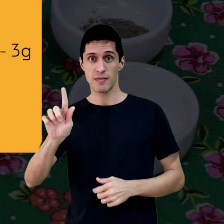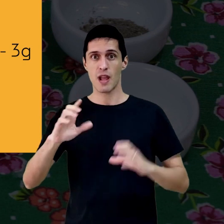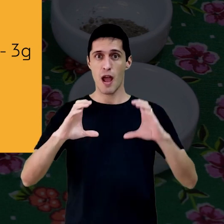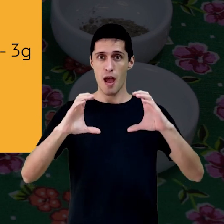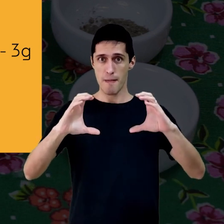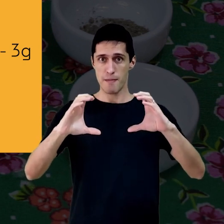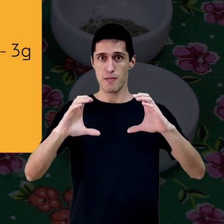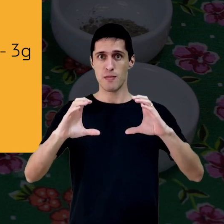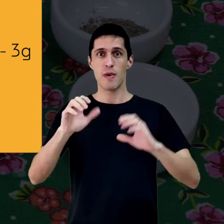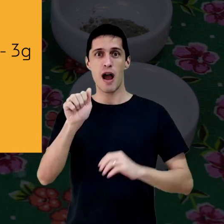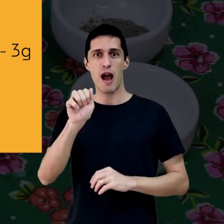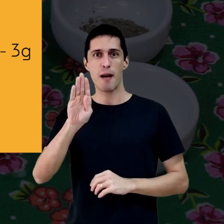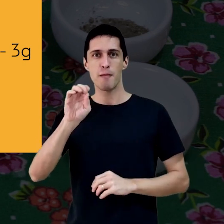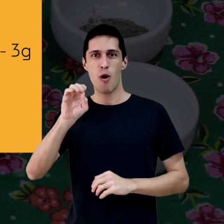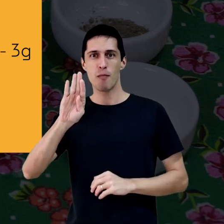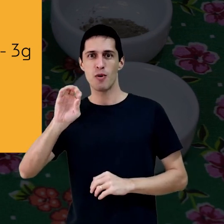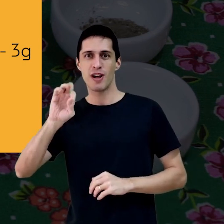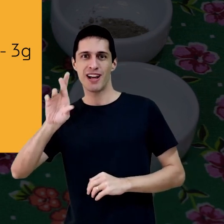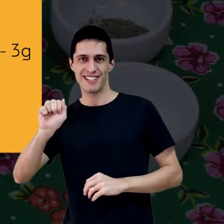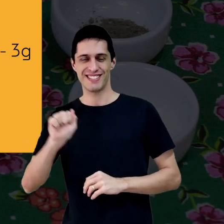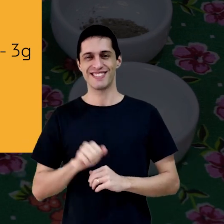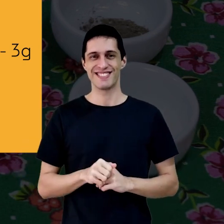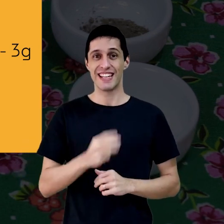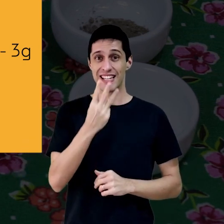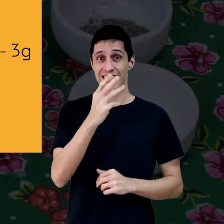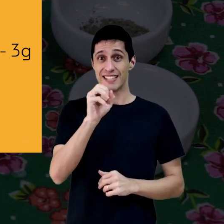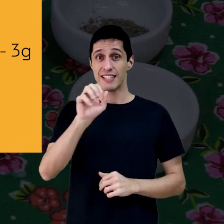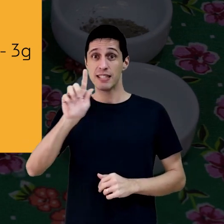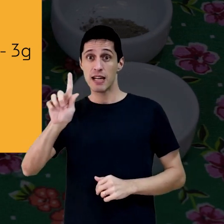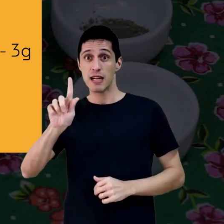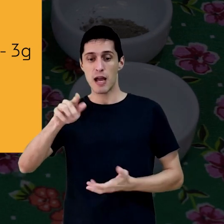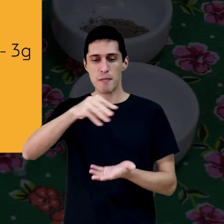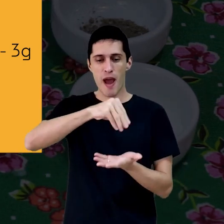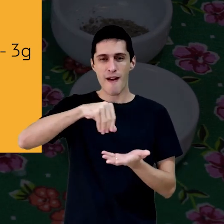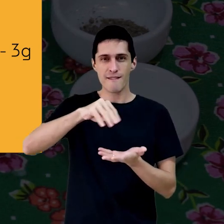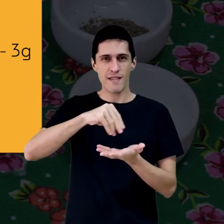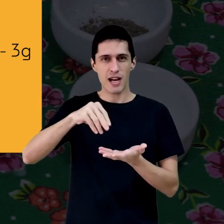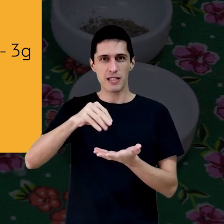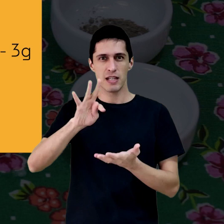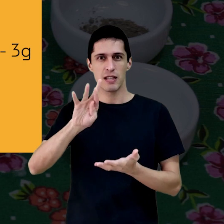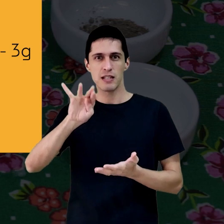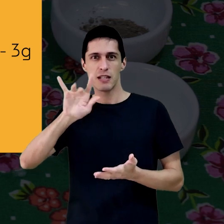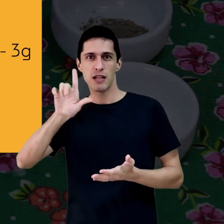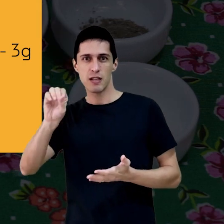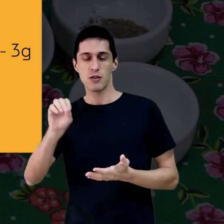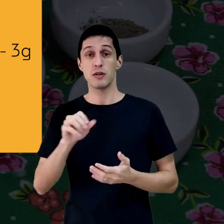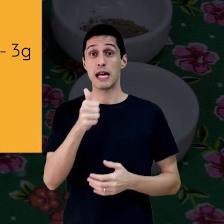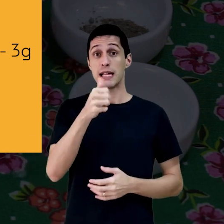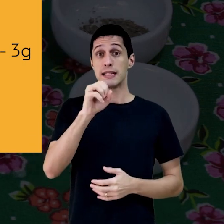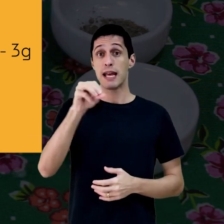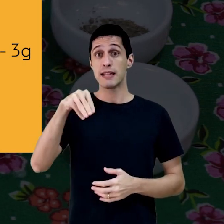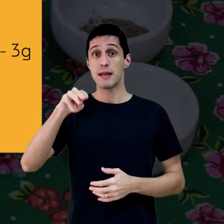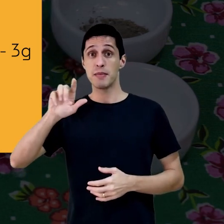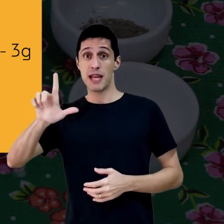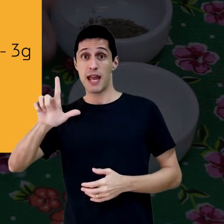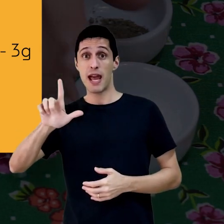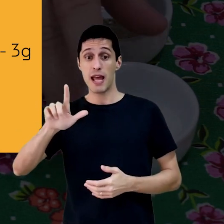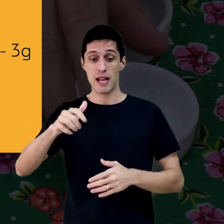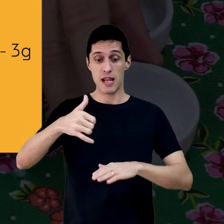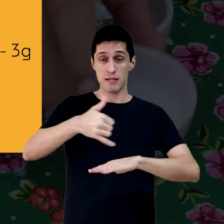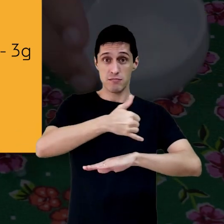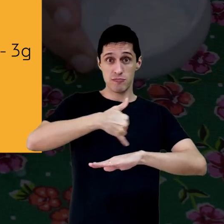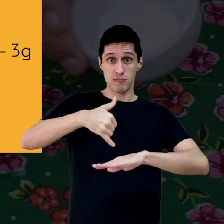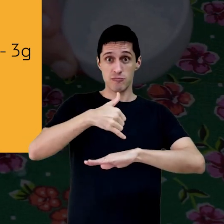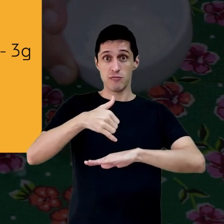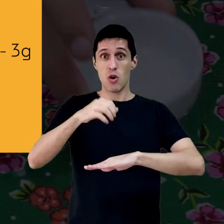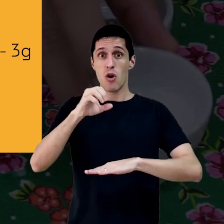de abóbora, 30 gramas de farinha de trigo, 10 ml de azeite,